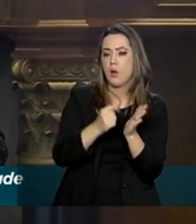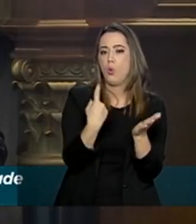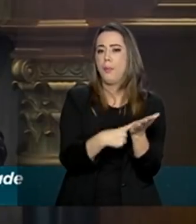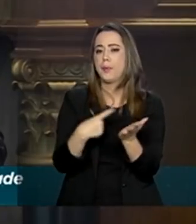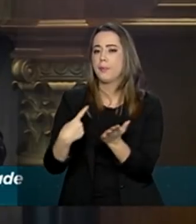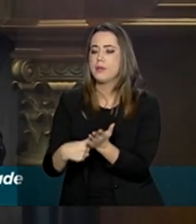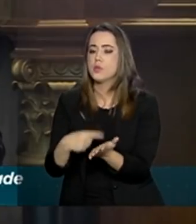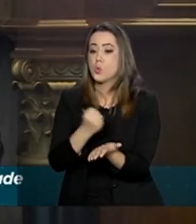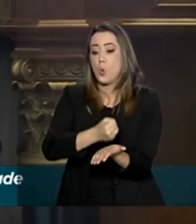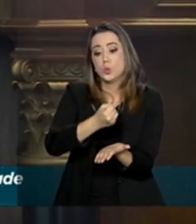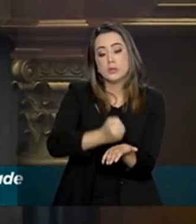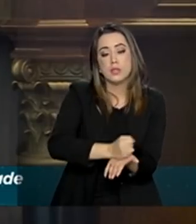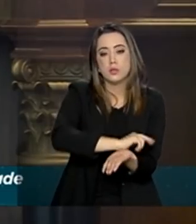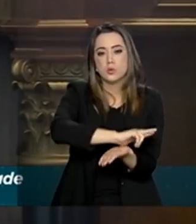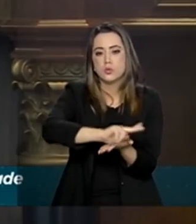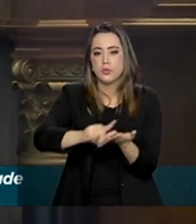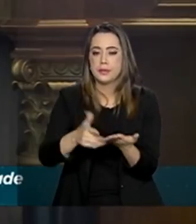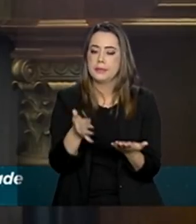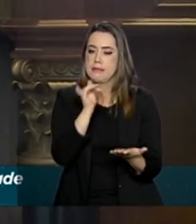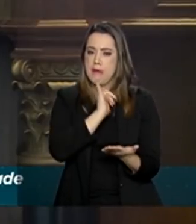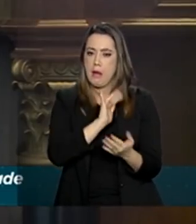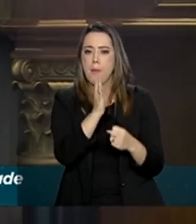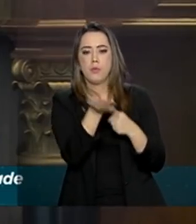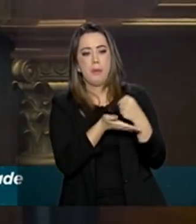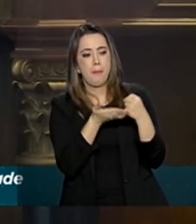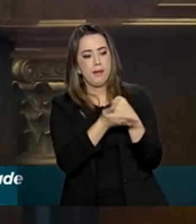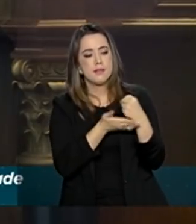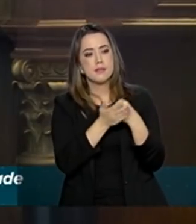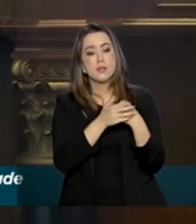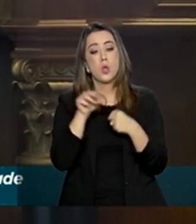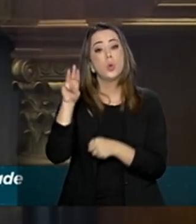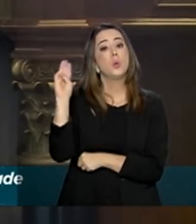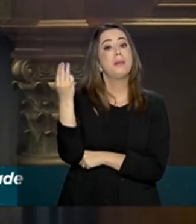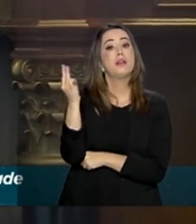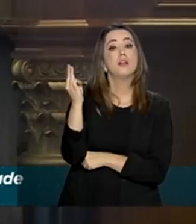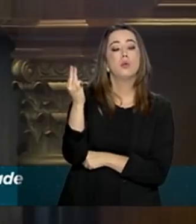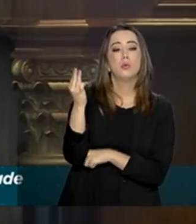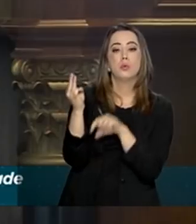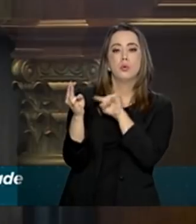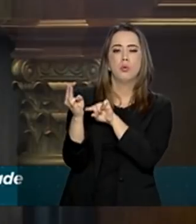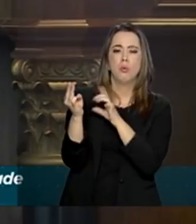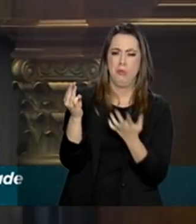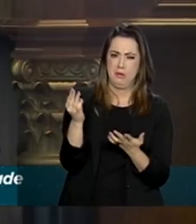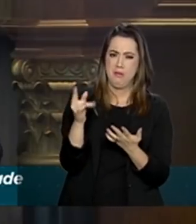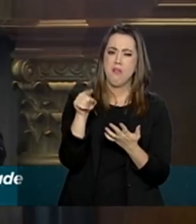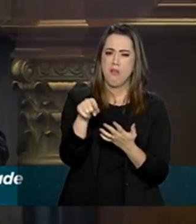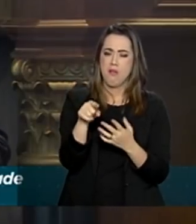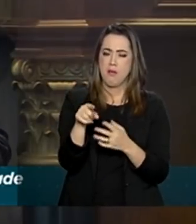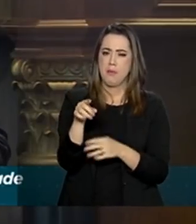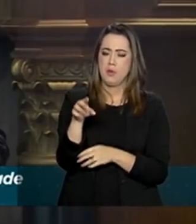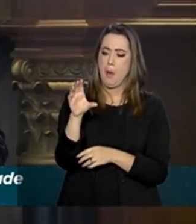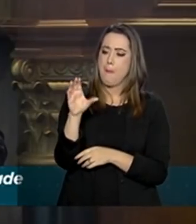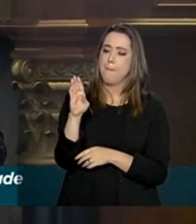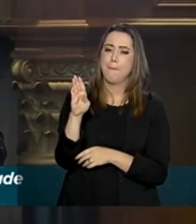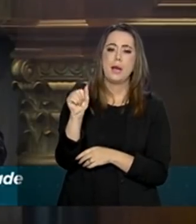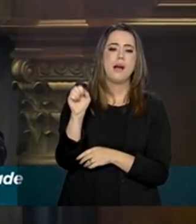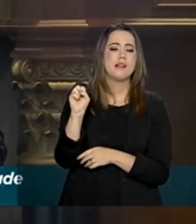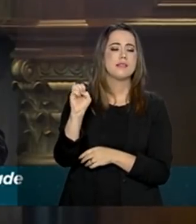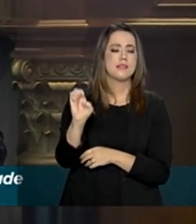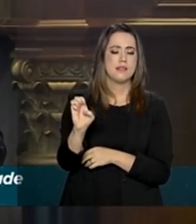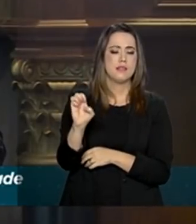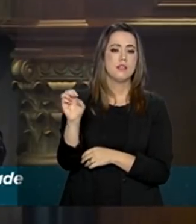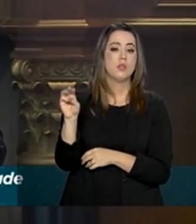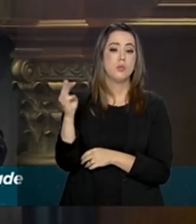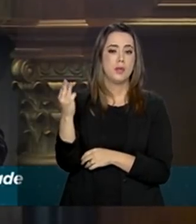há pouco o sobre a base de lançamento de Alcântara, trazer mais que a felicidade para os